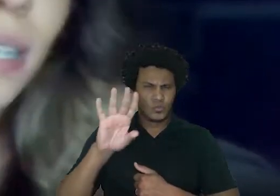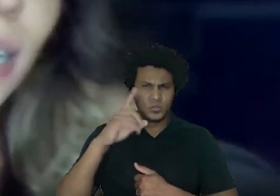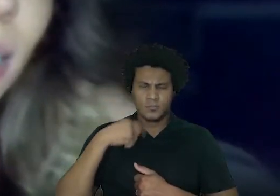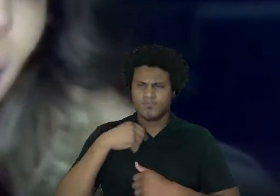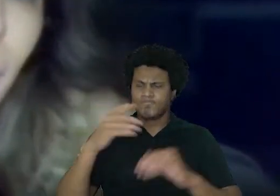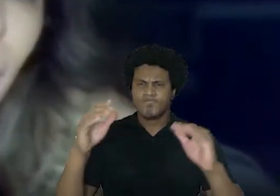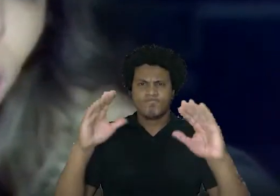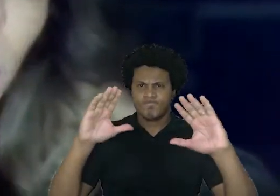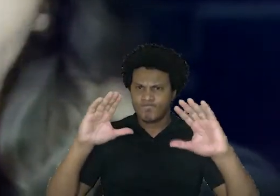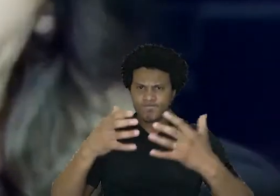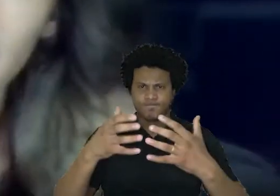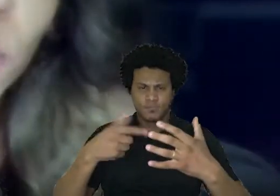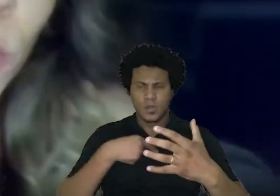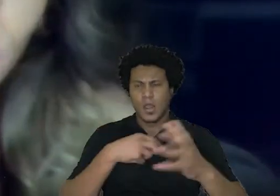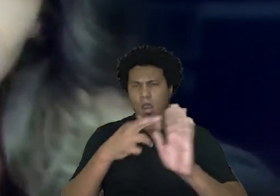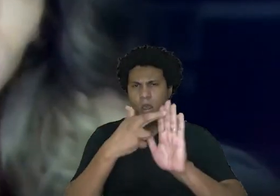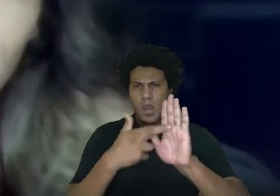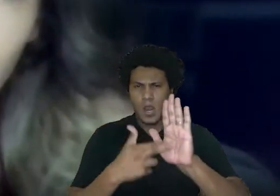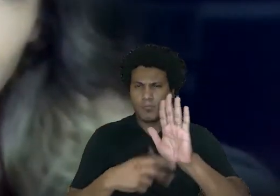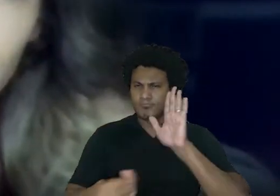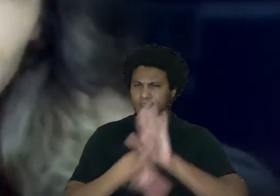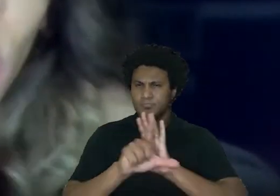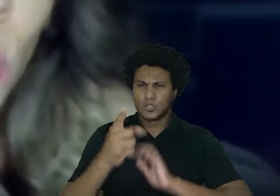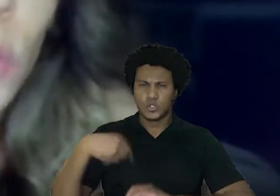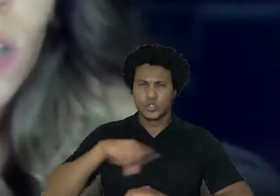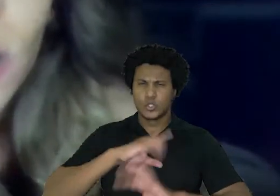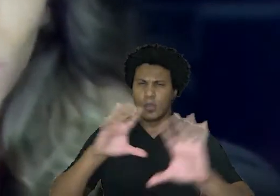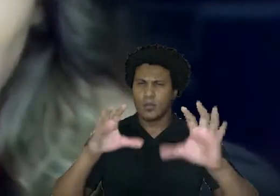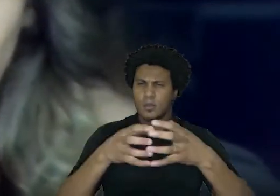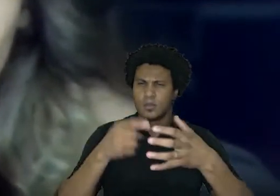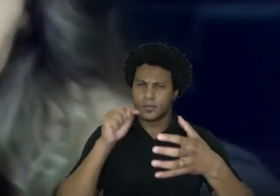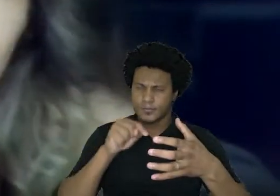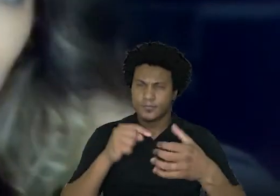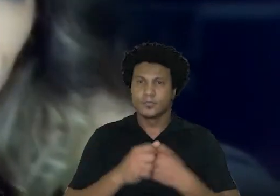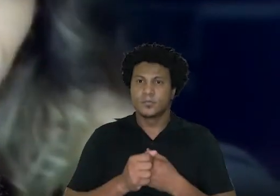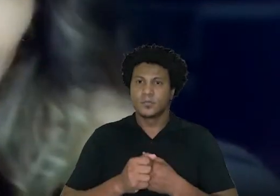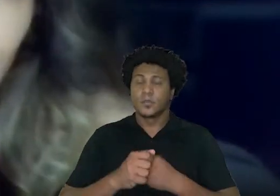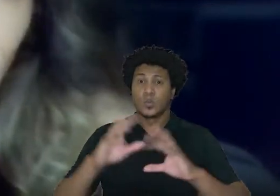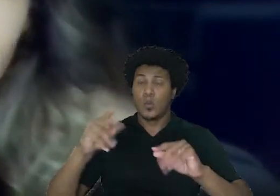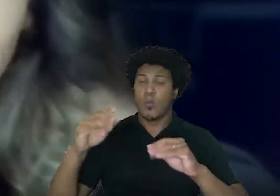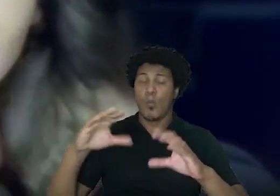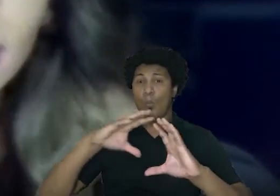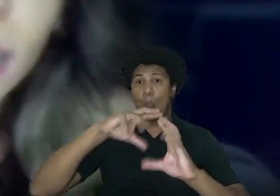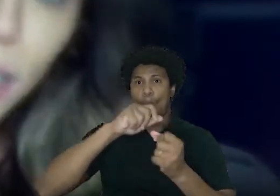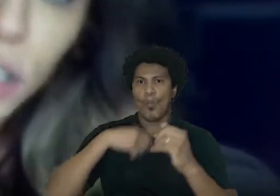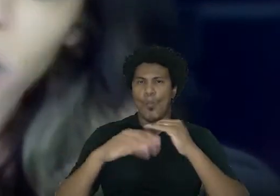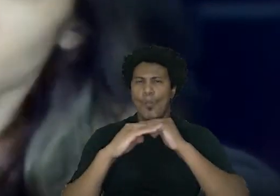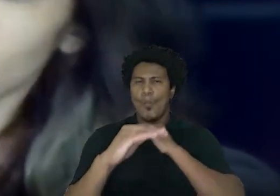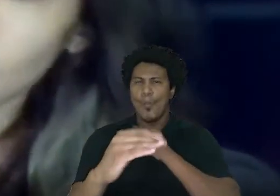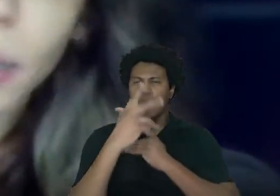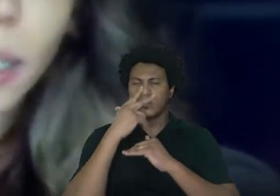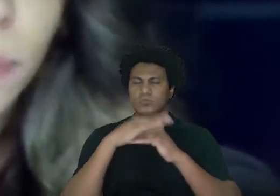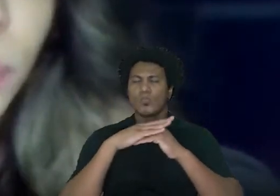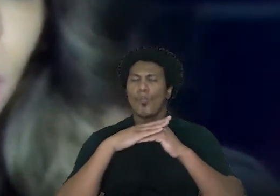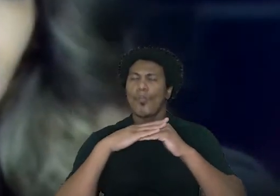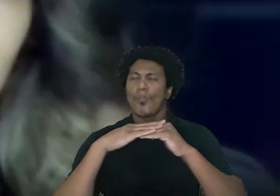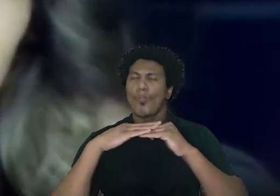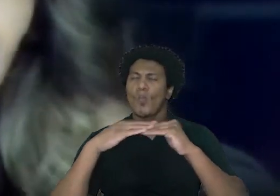mesma ancestralidade, mesmos princípios éticos, uma só moral nos rege, governa, tange e